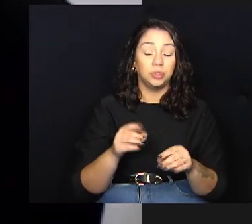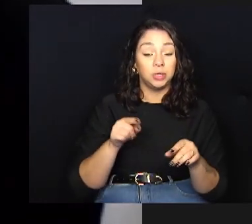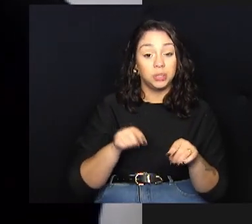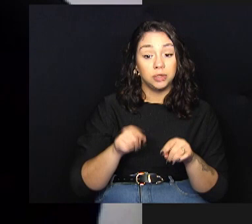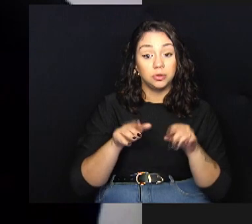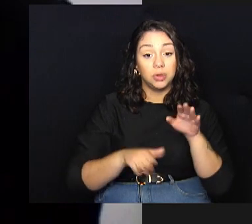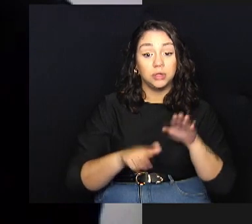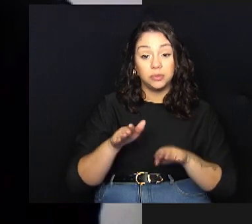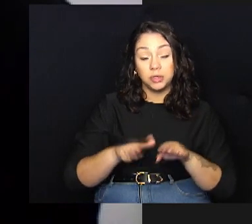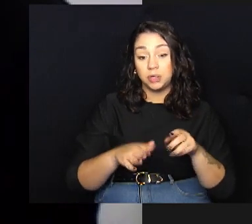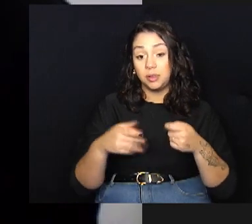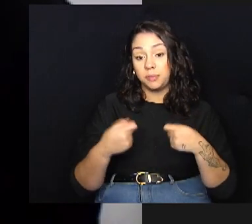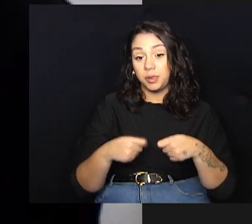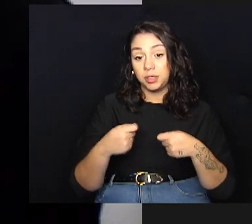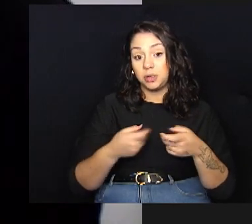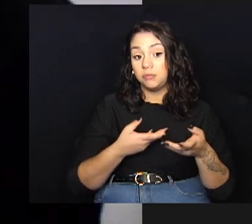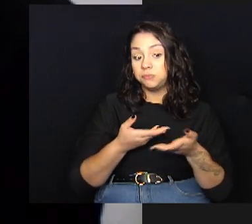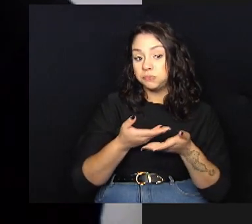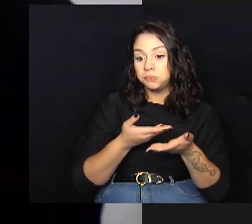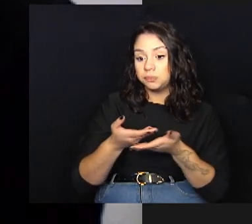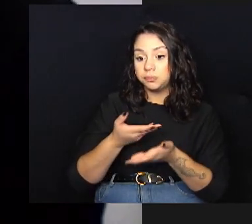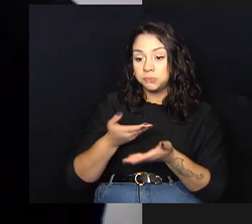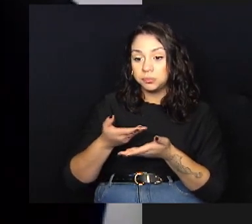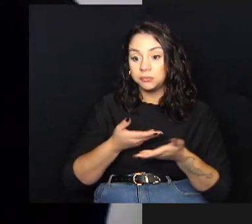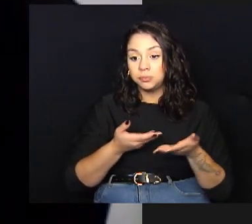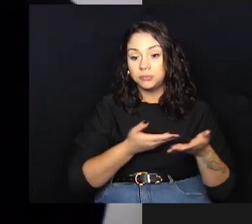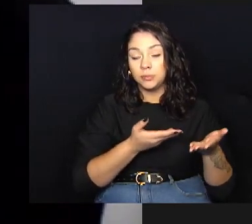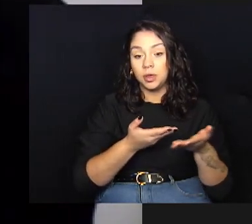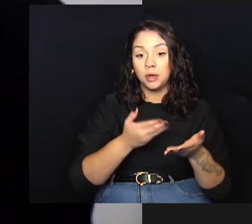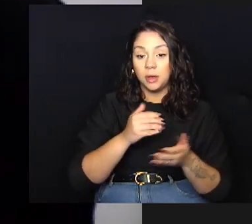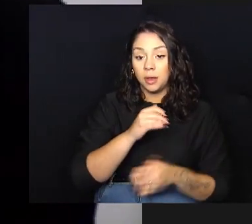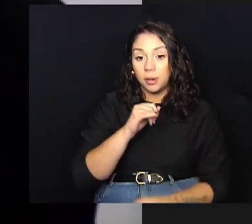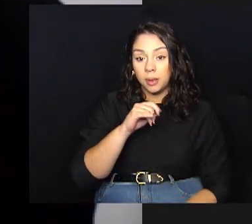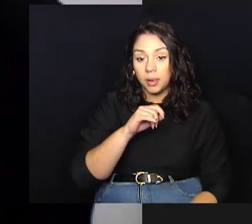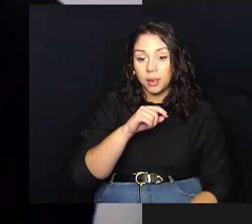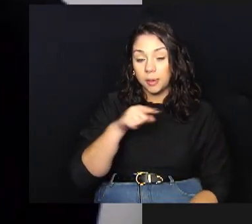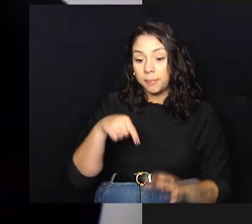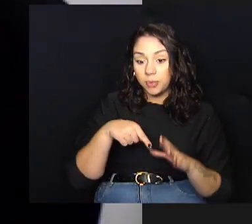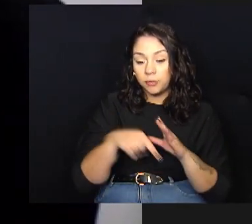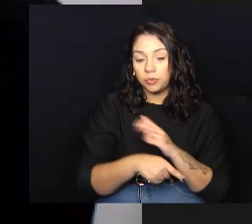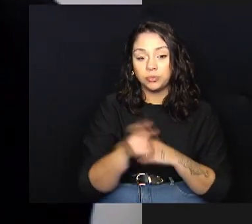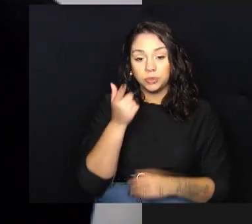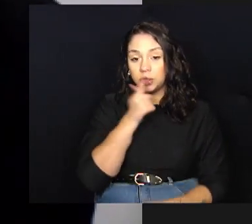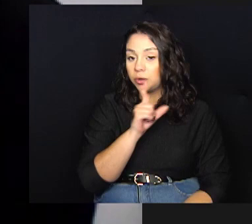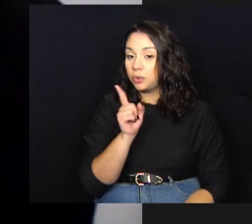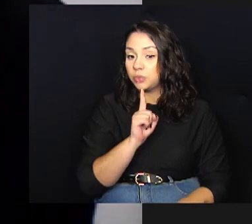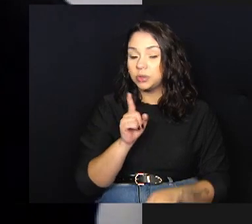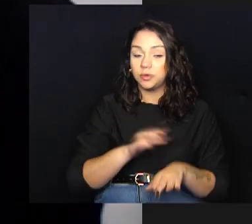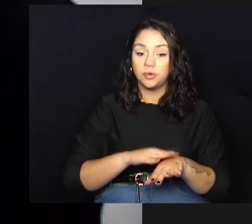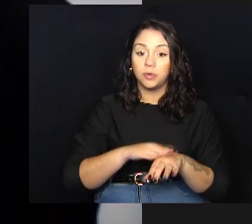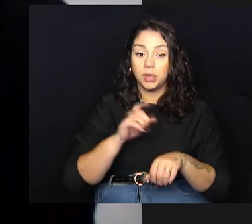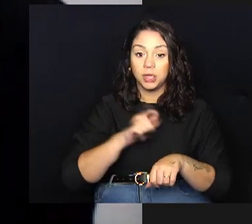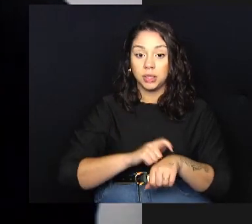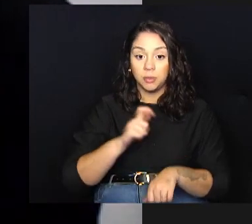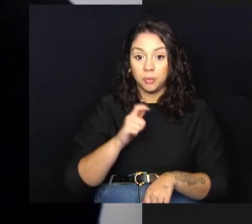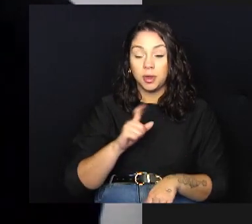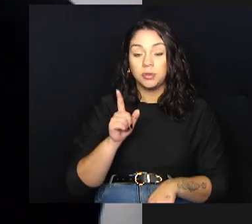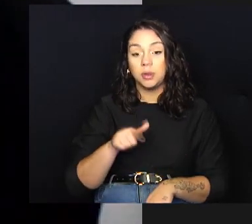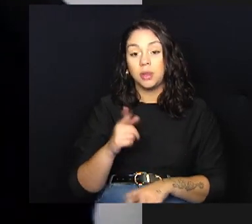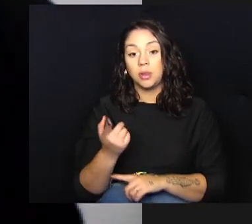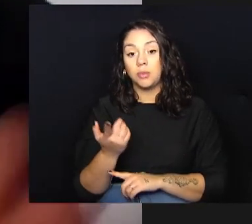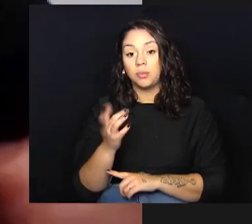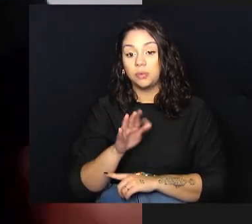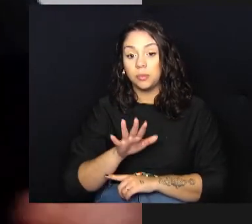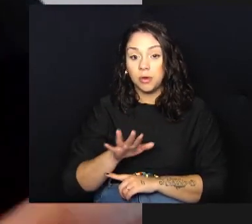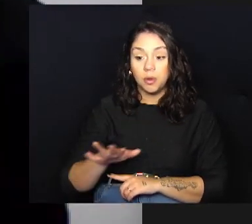precisa de um tratamento mais aprofundado que não se conseguiu fazer nesse momento né Então esse é um extremo